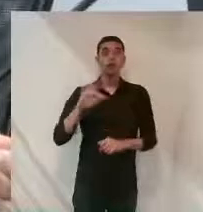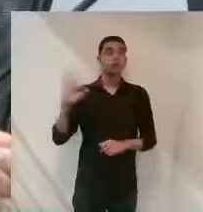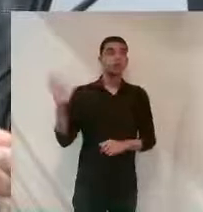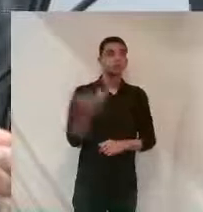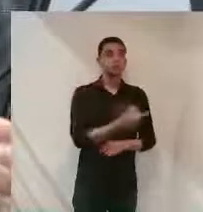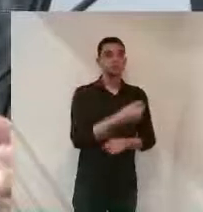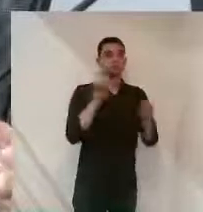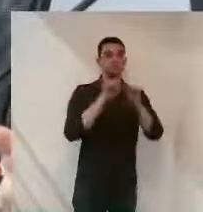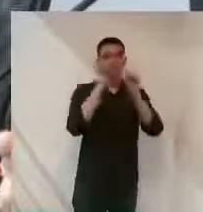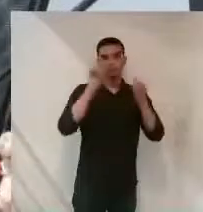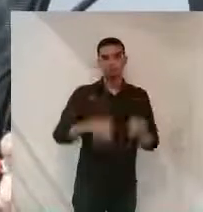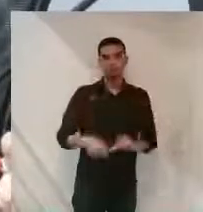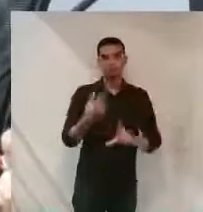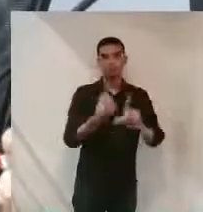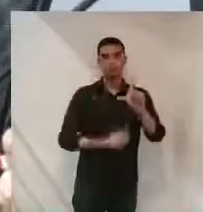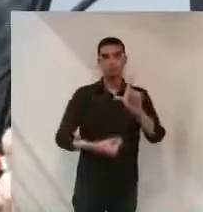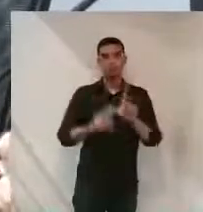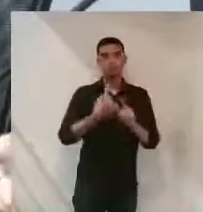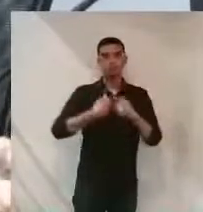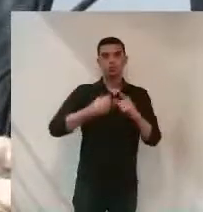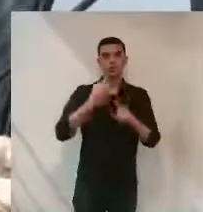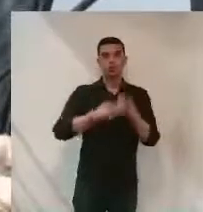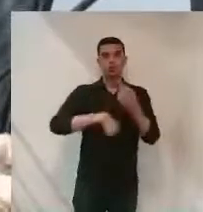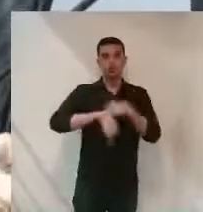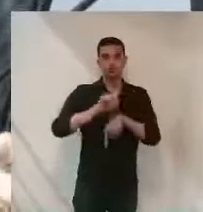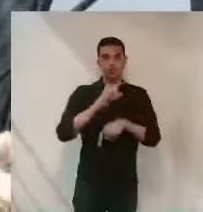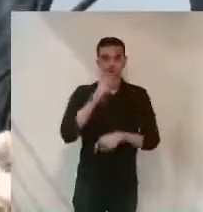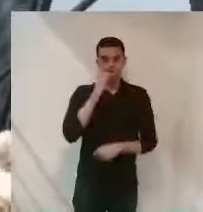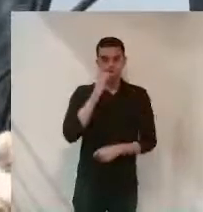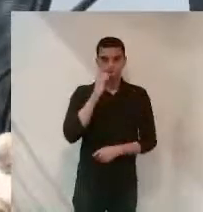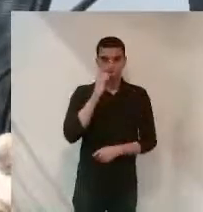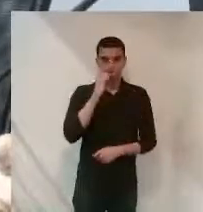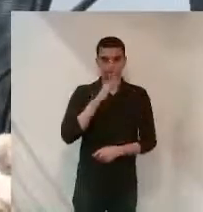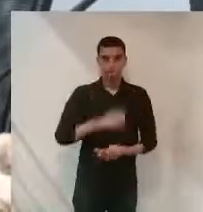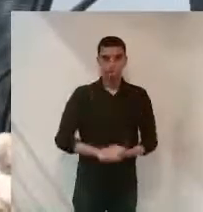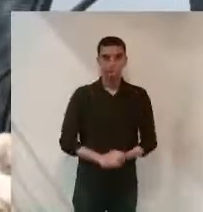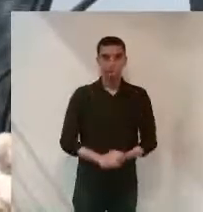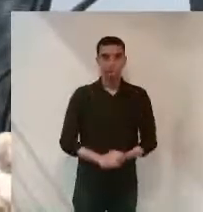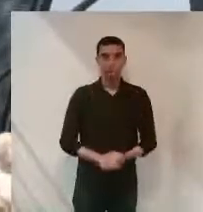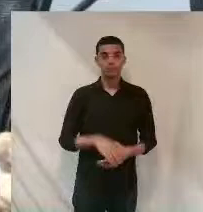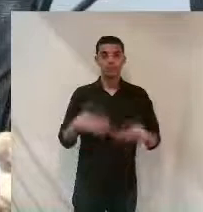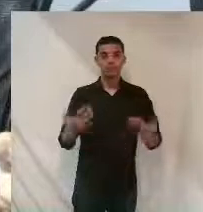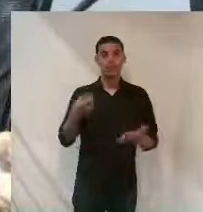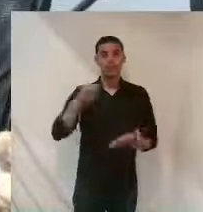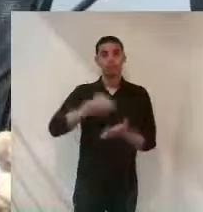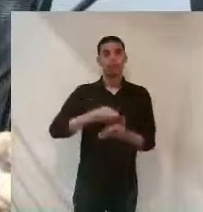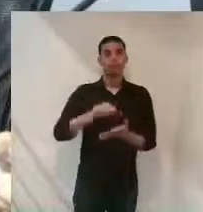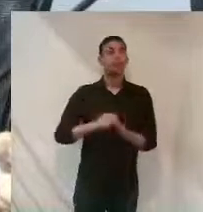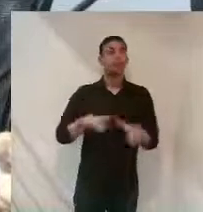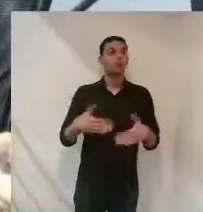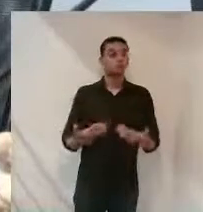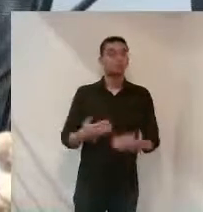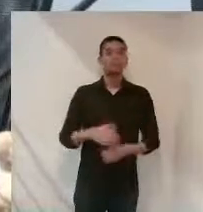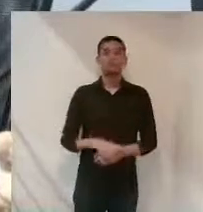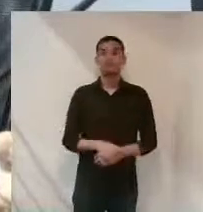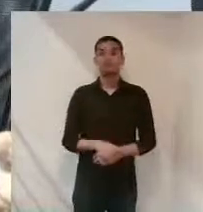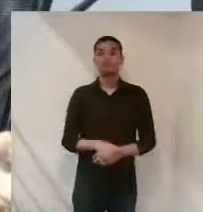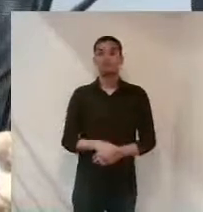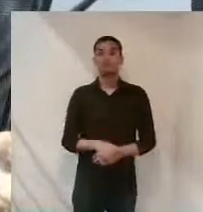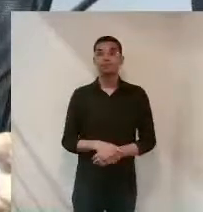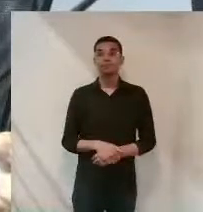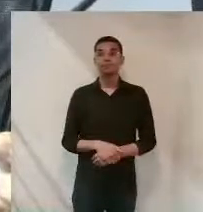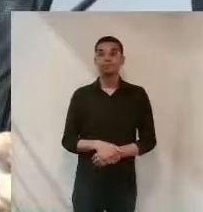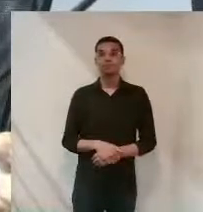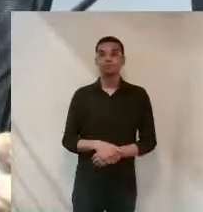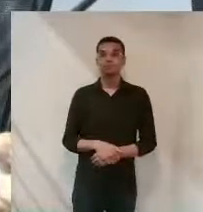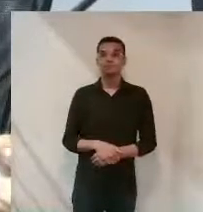logística reversa, não apenas aqueles que trabalham com a modelagem dos certificados. Então, que obrigações são essas? Ele tem que, os sistemas